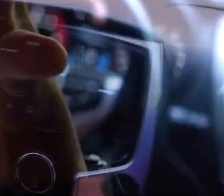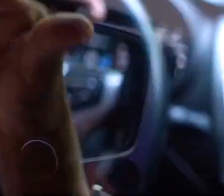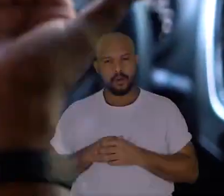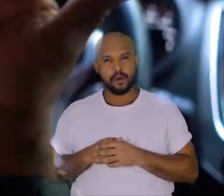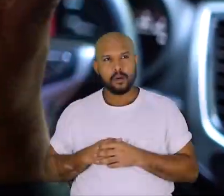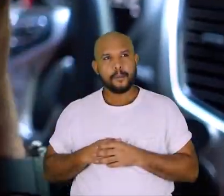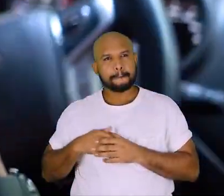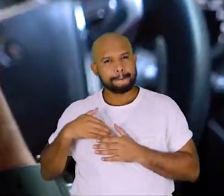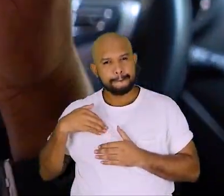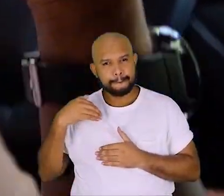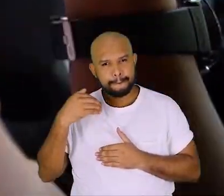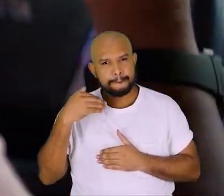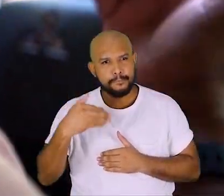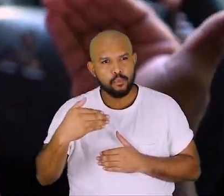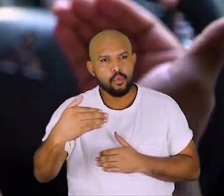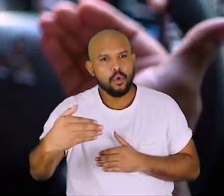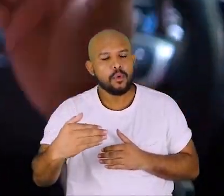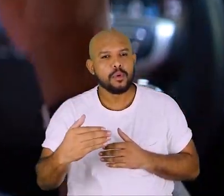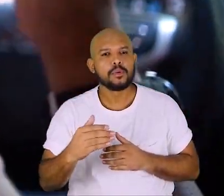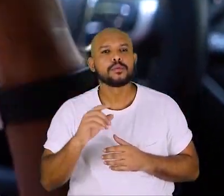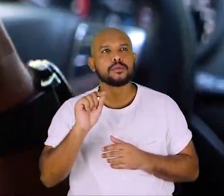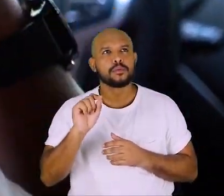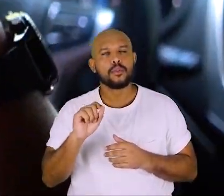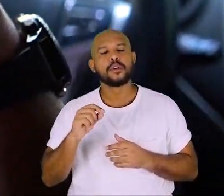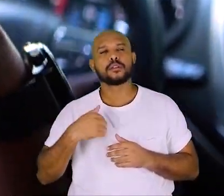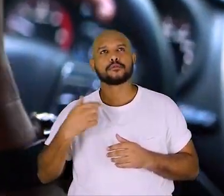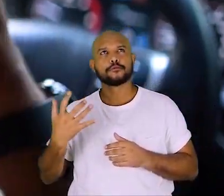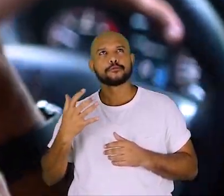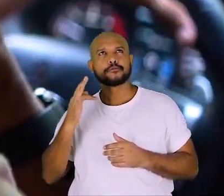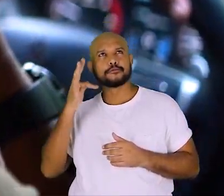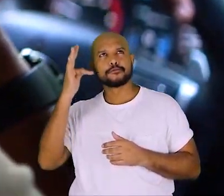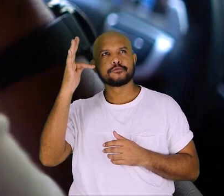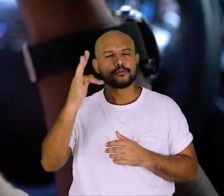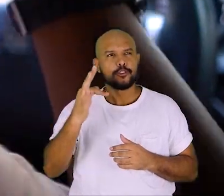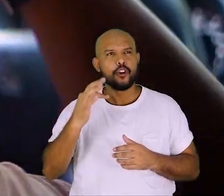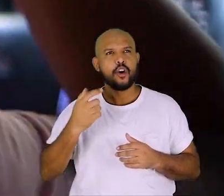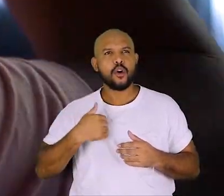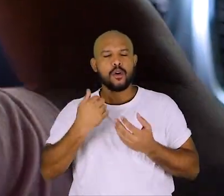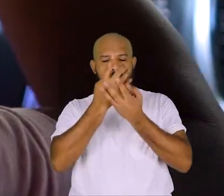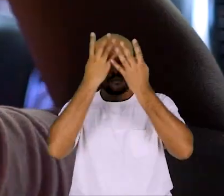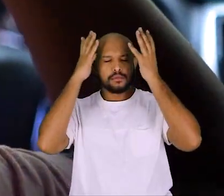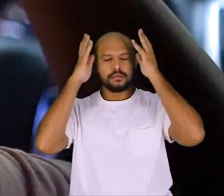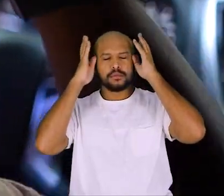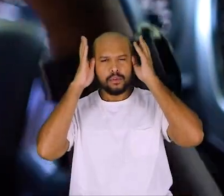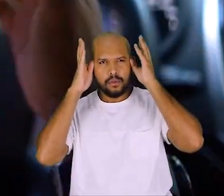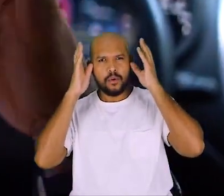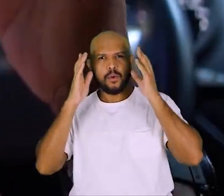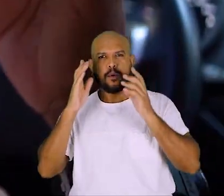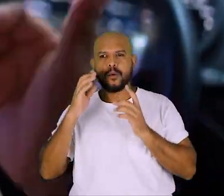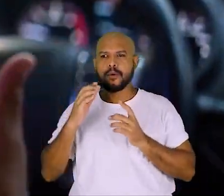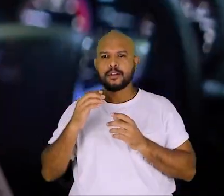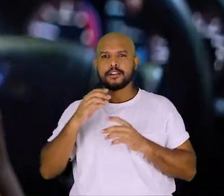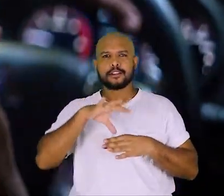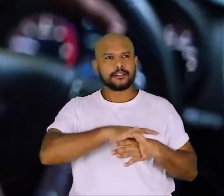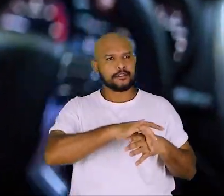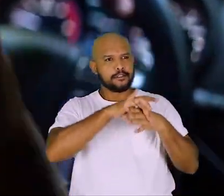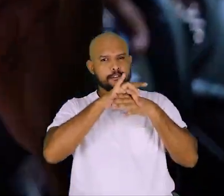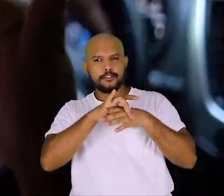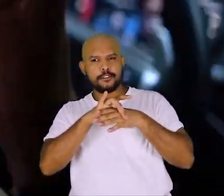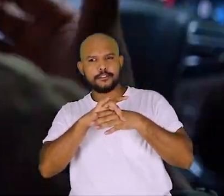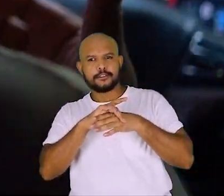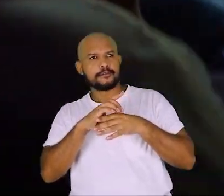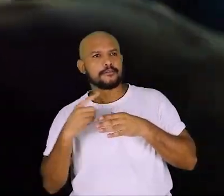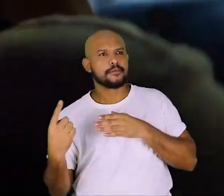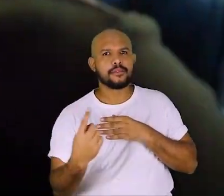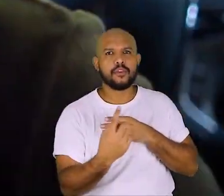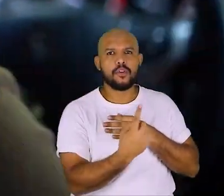E a tendência é que um dia, eu como cacique, quero estar em vida ainda para está rodeado de